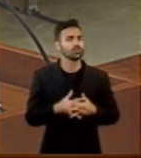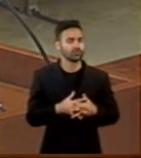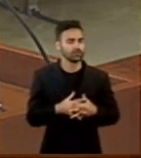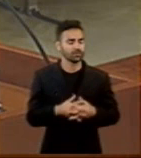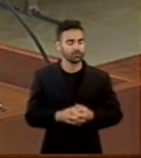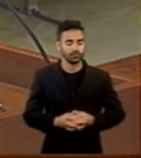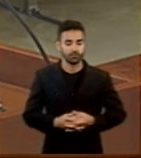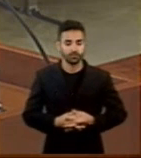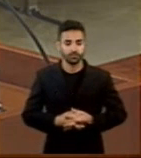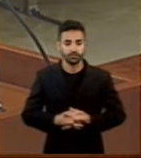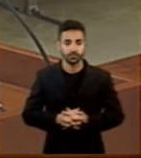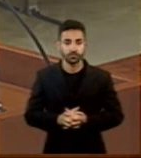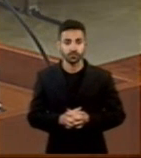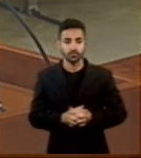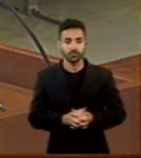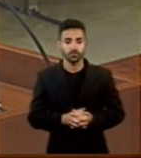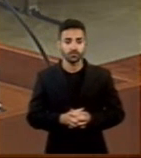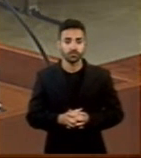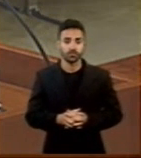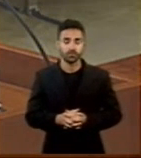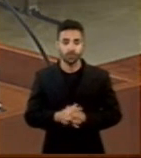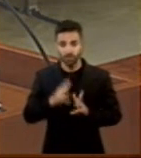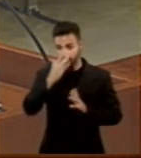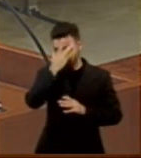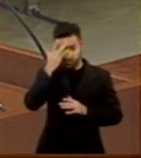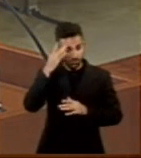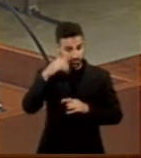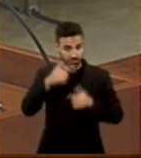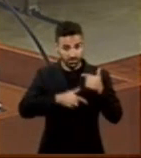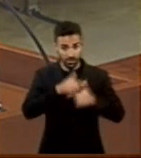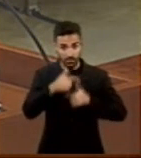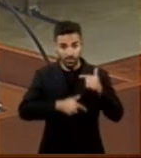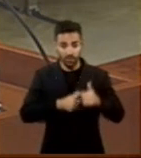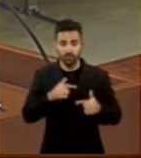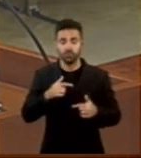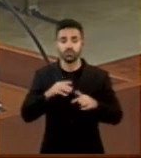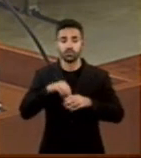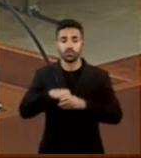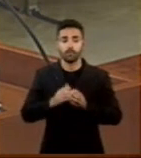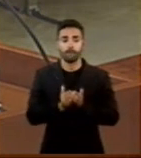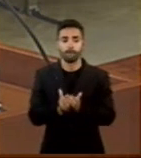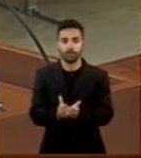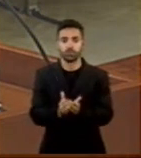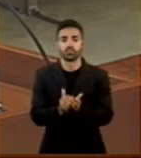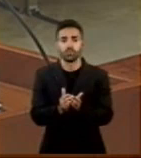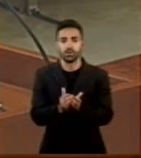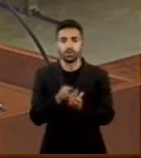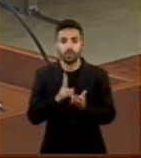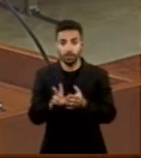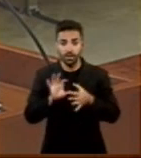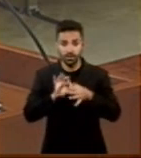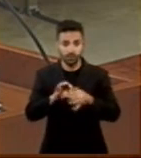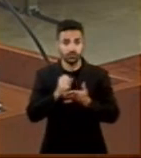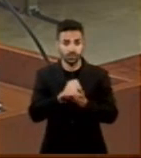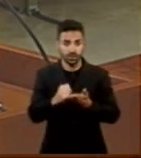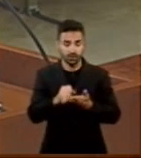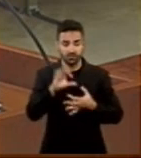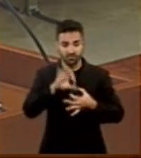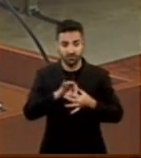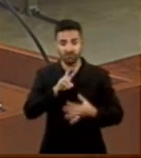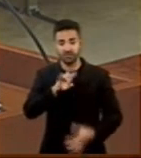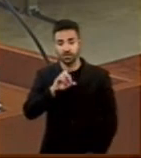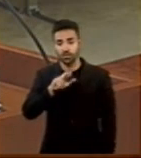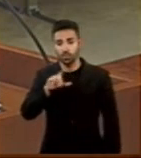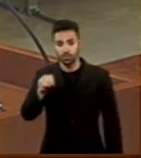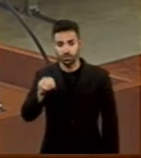Passou-se a se chamar de trabalhador portuário permanente com vínculo tanto aquele que